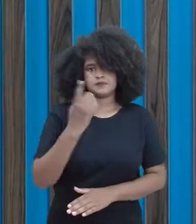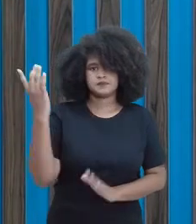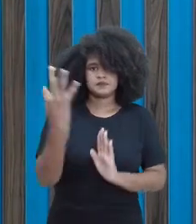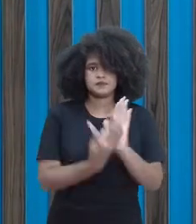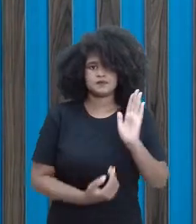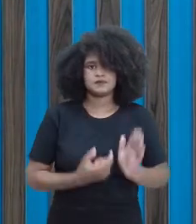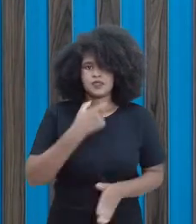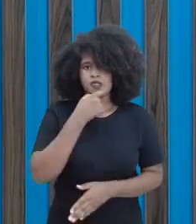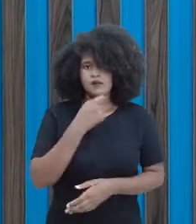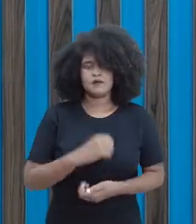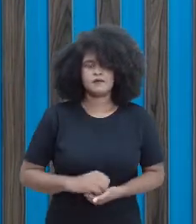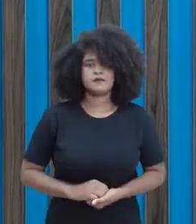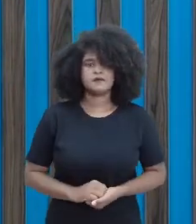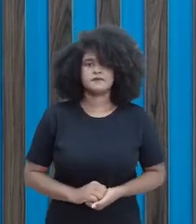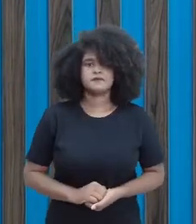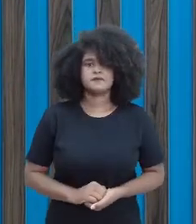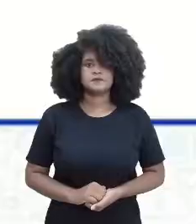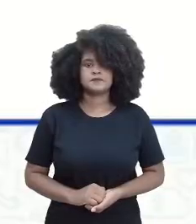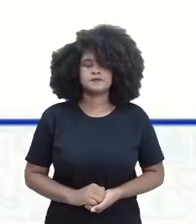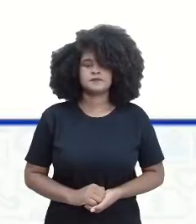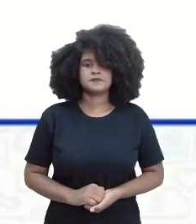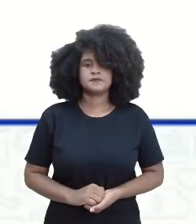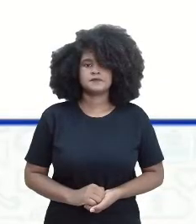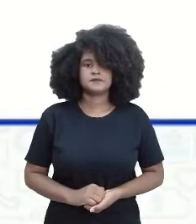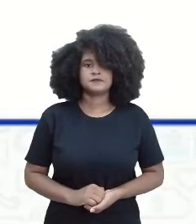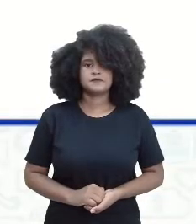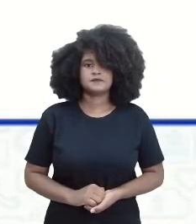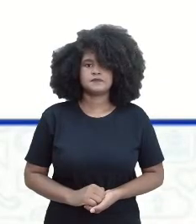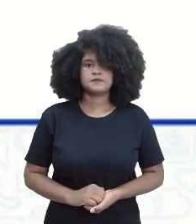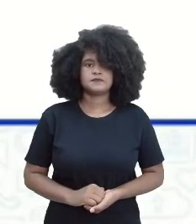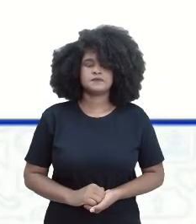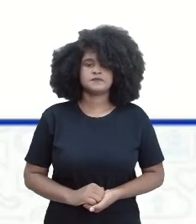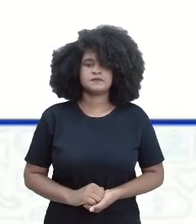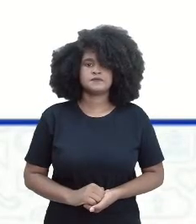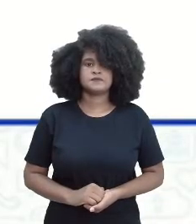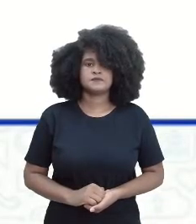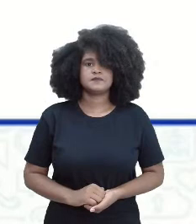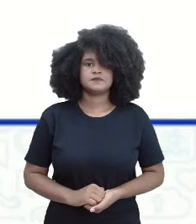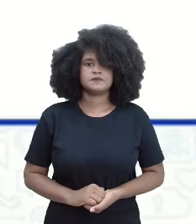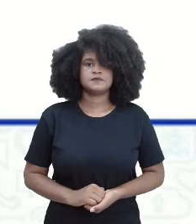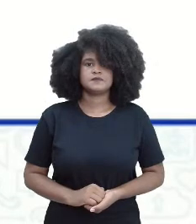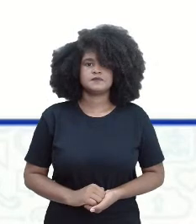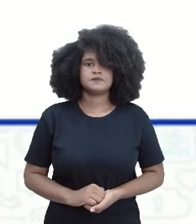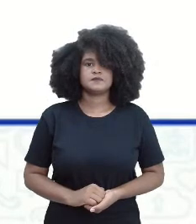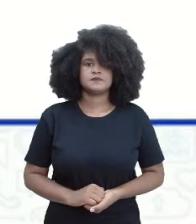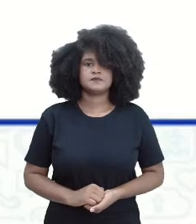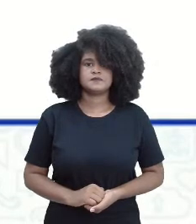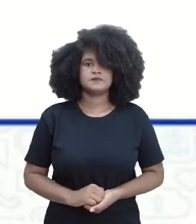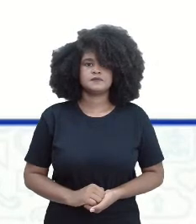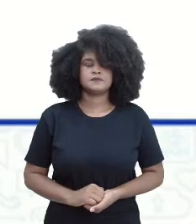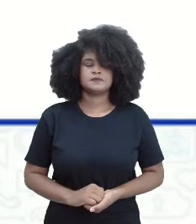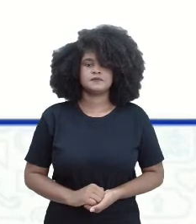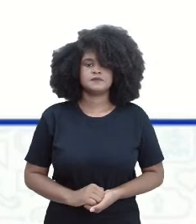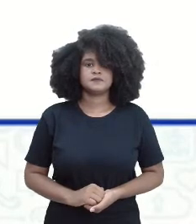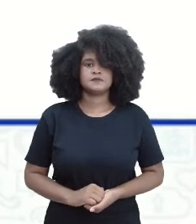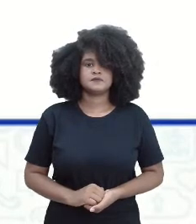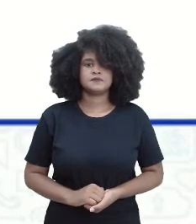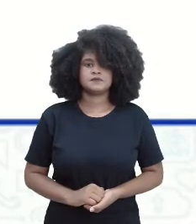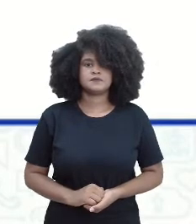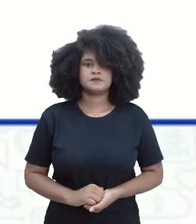not paying his school and asked the principal of Oswaldo Cruz School for help. Então,